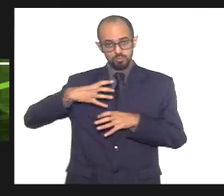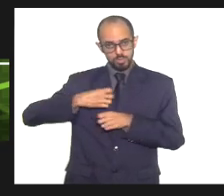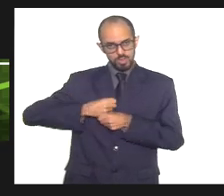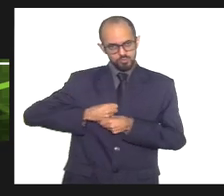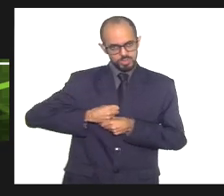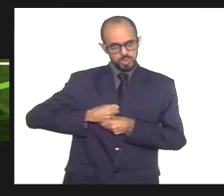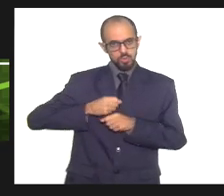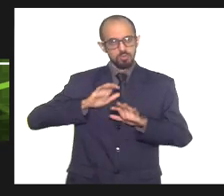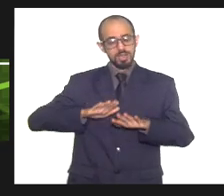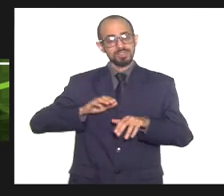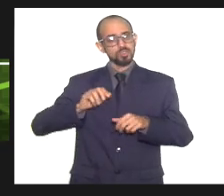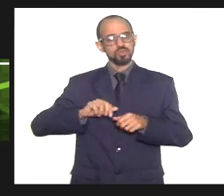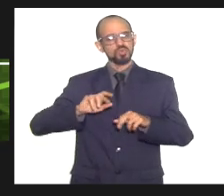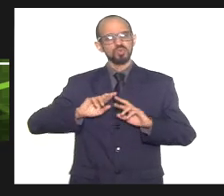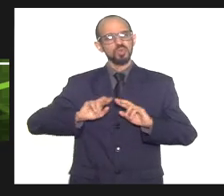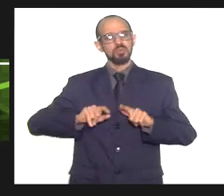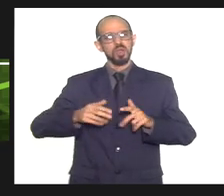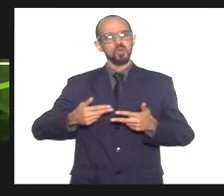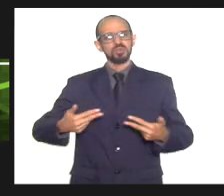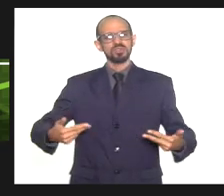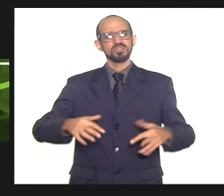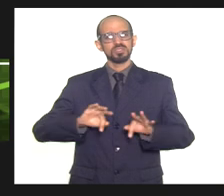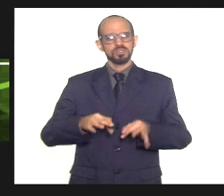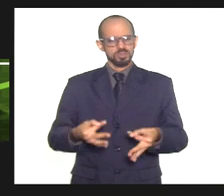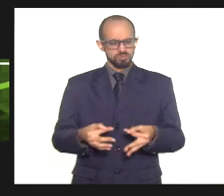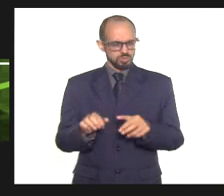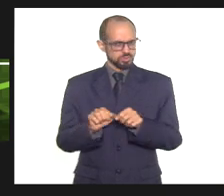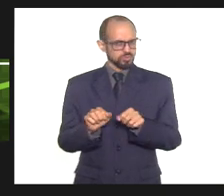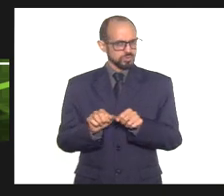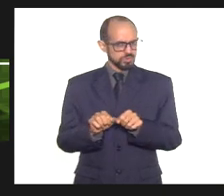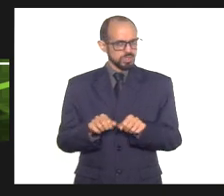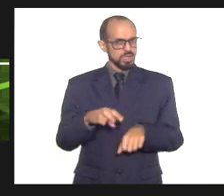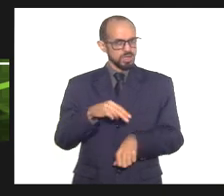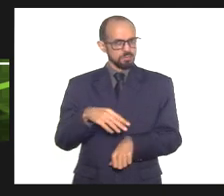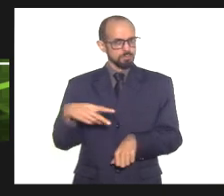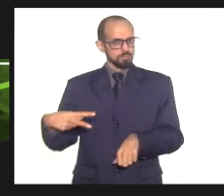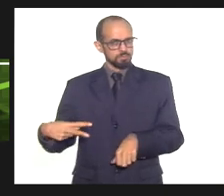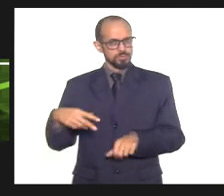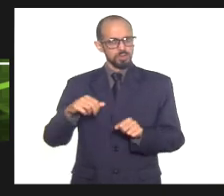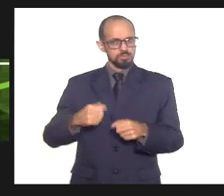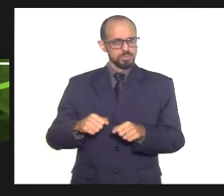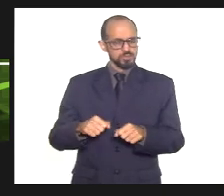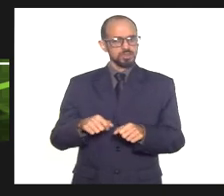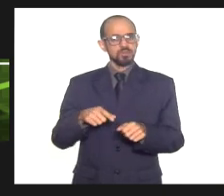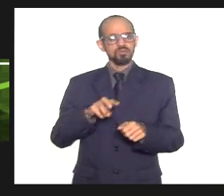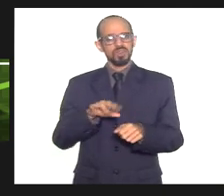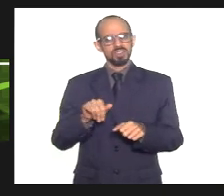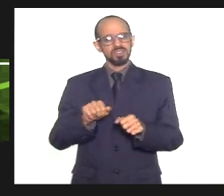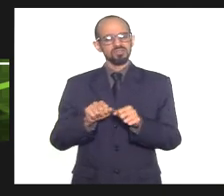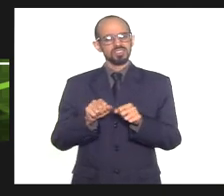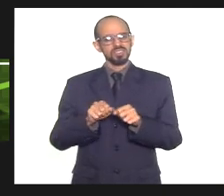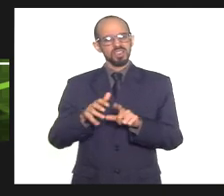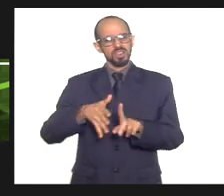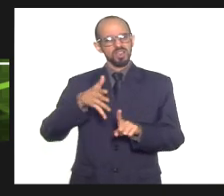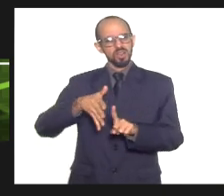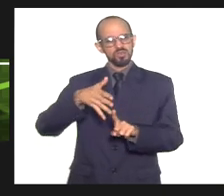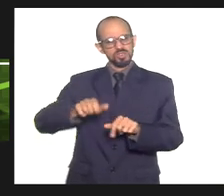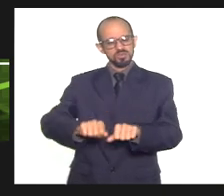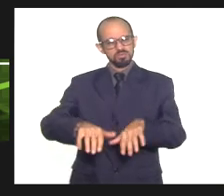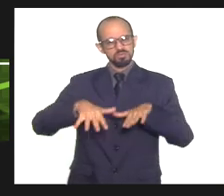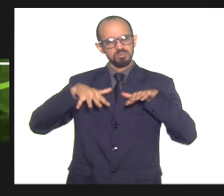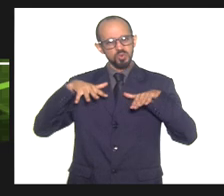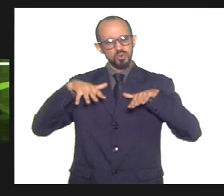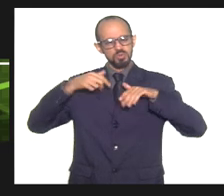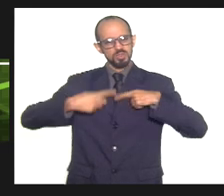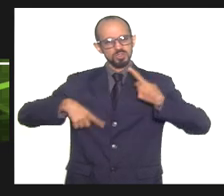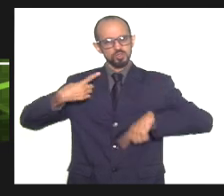não é um processo que acontece da noite para o dia. A ANP vai ter que fazer chamamento, audiência pública, discutir, até